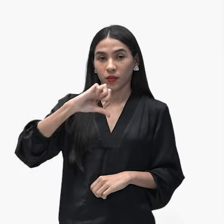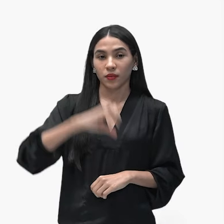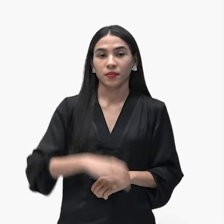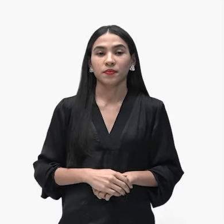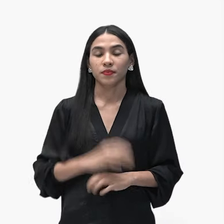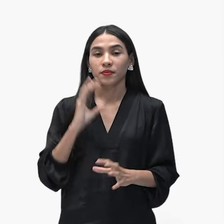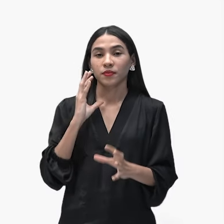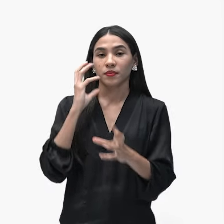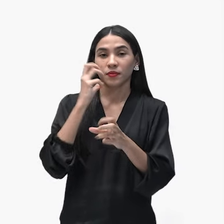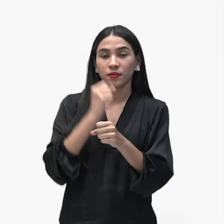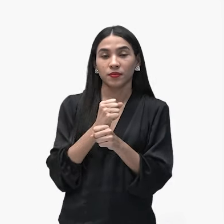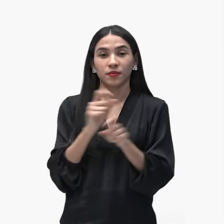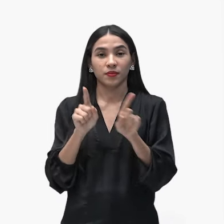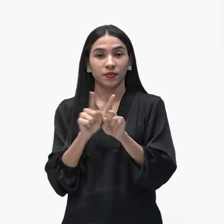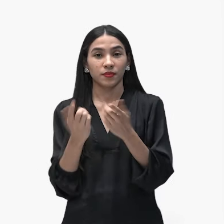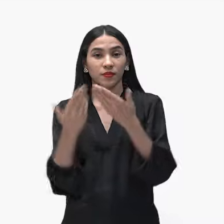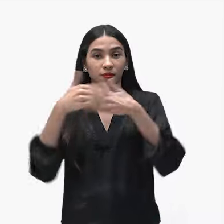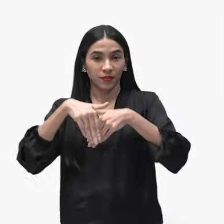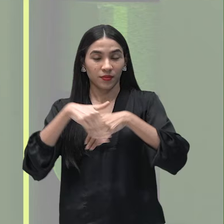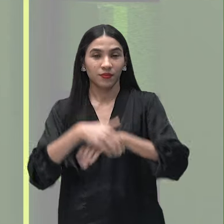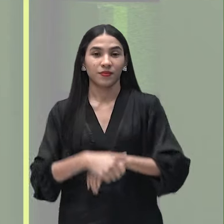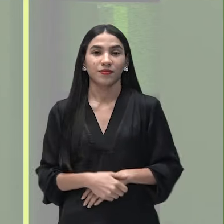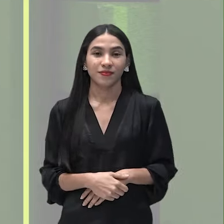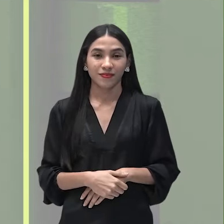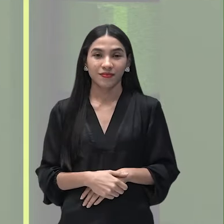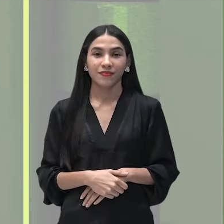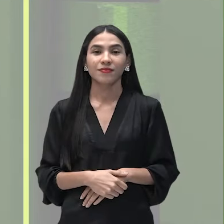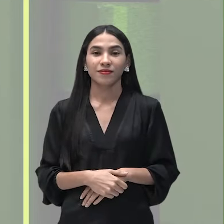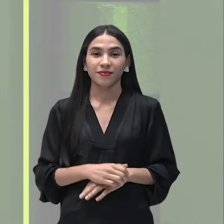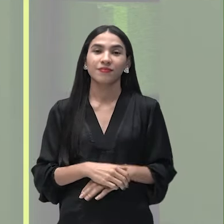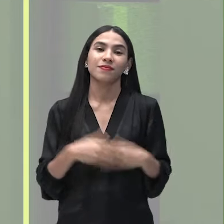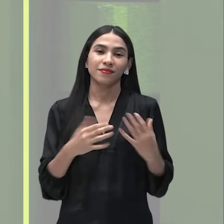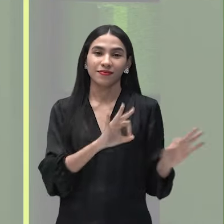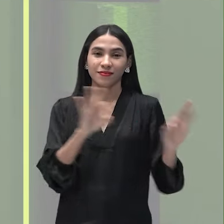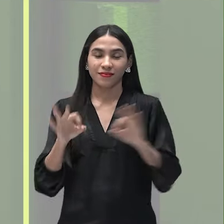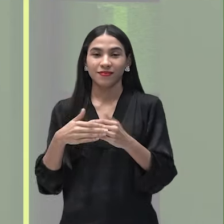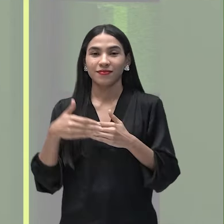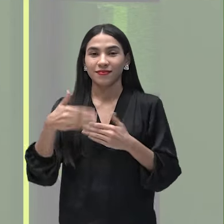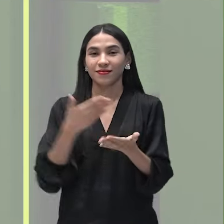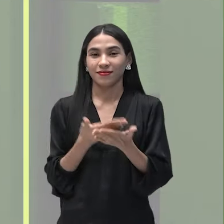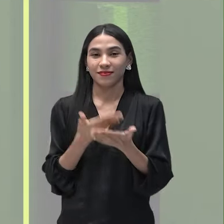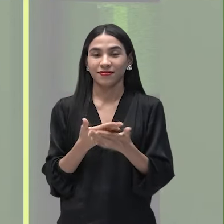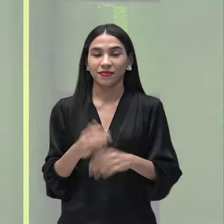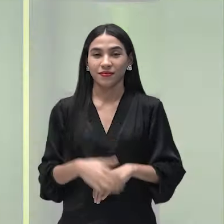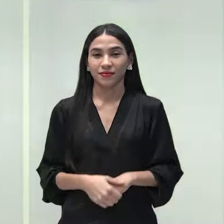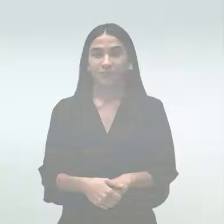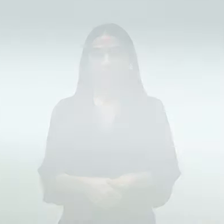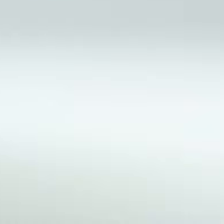9, que é a aula de Revisão e Avaliação. Então vamos dar início à nossa aula.